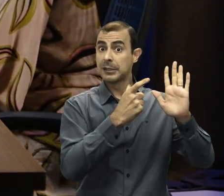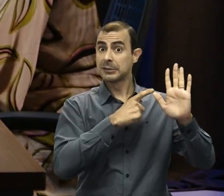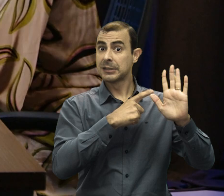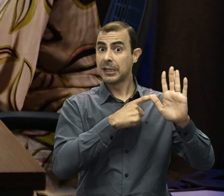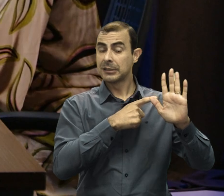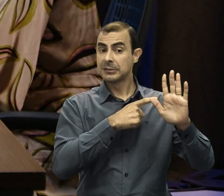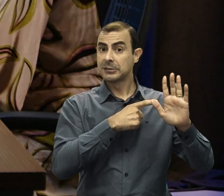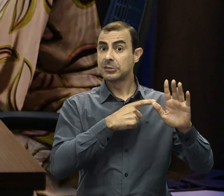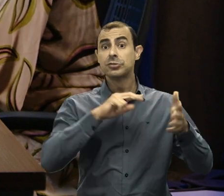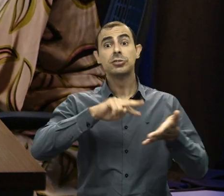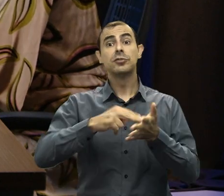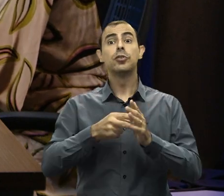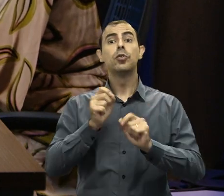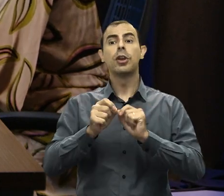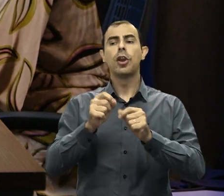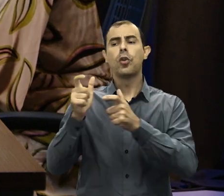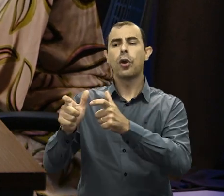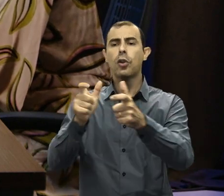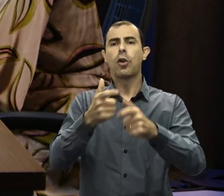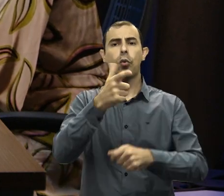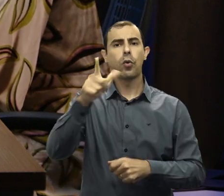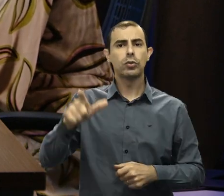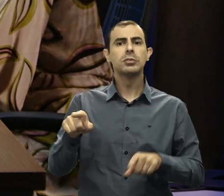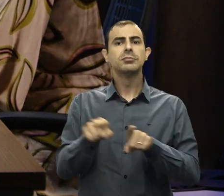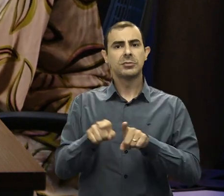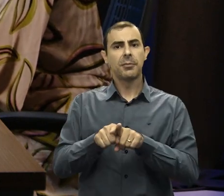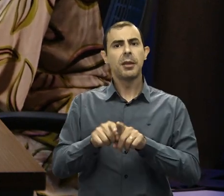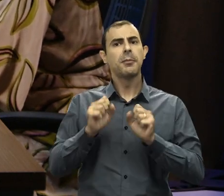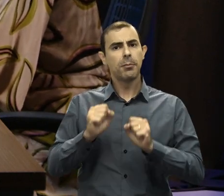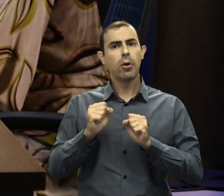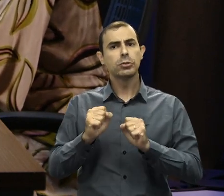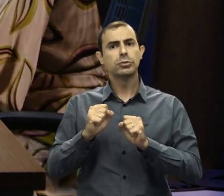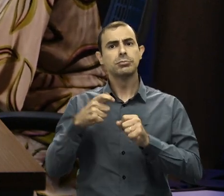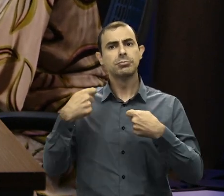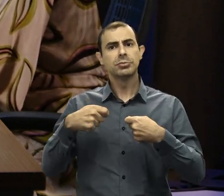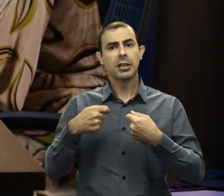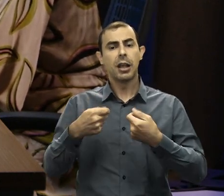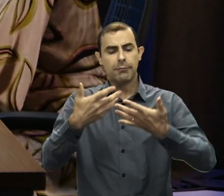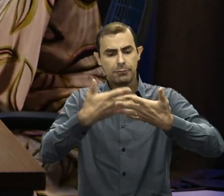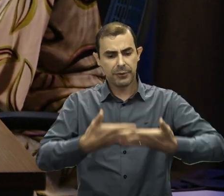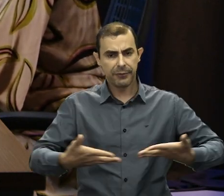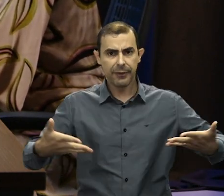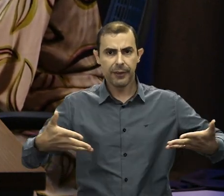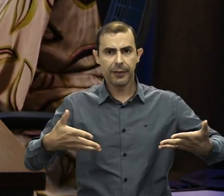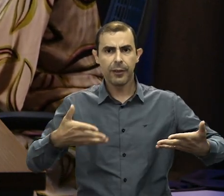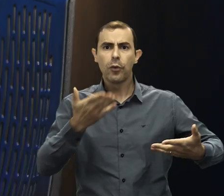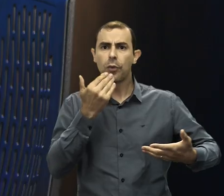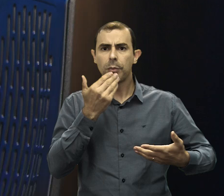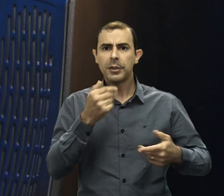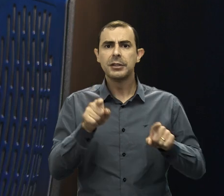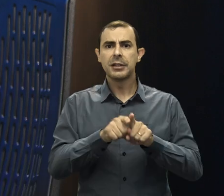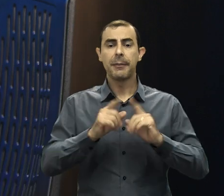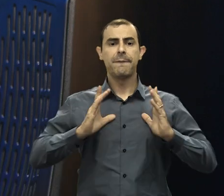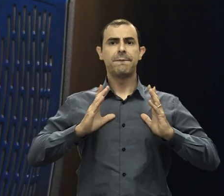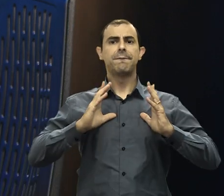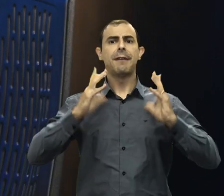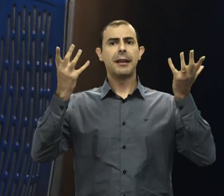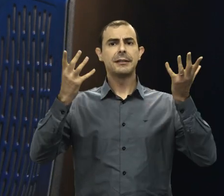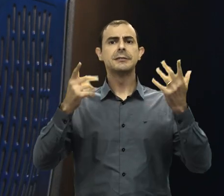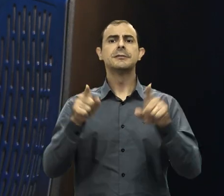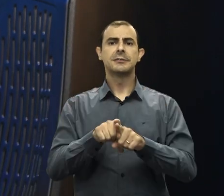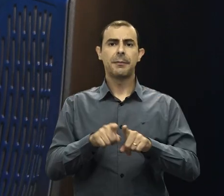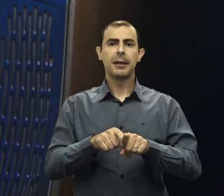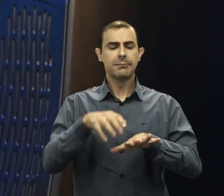acontecer também em outros lugares, como no caso, né, de buffets e em festas,